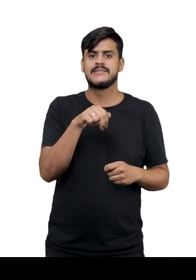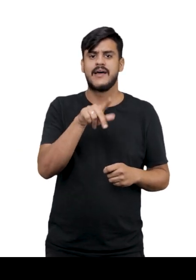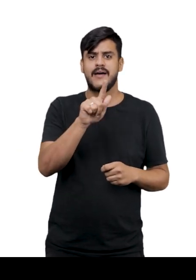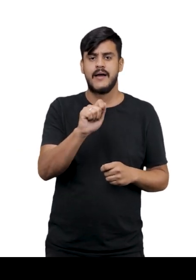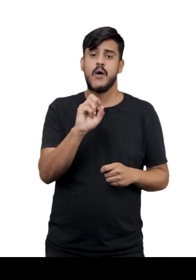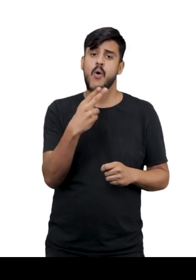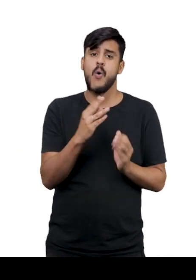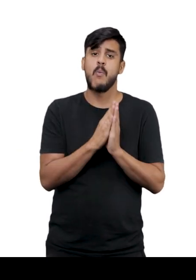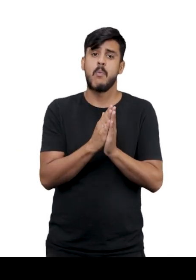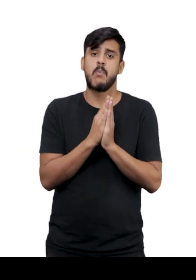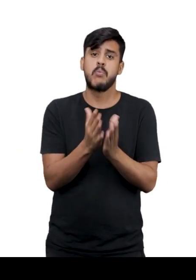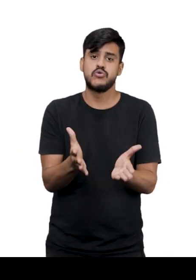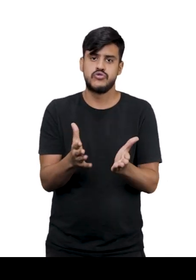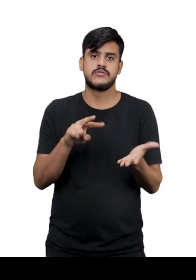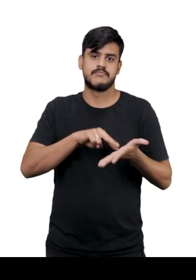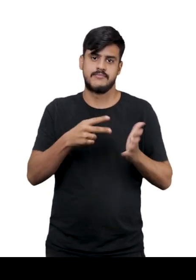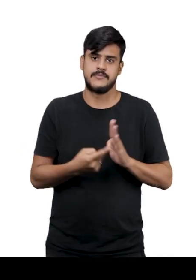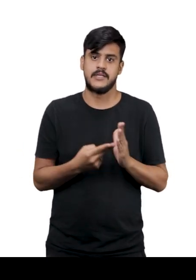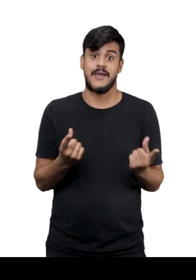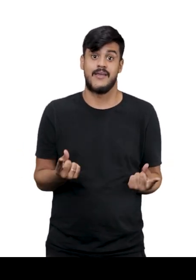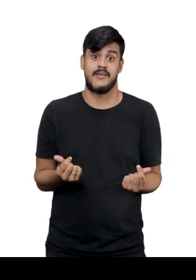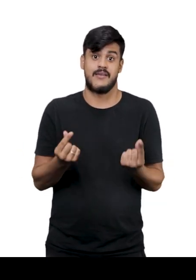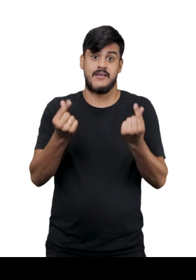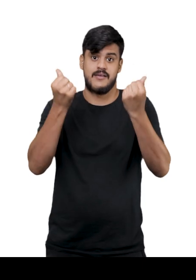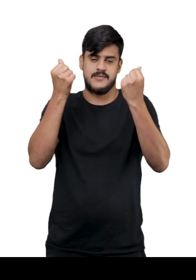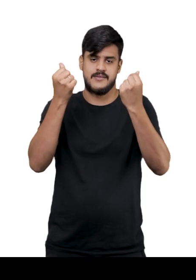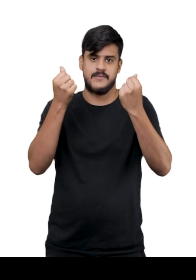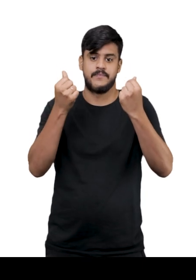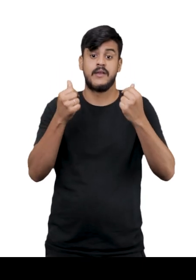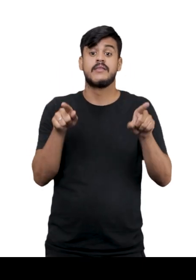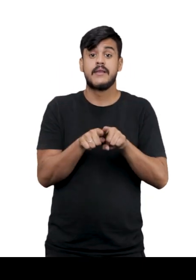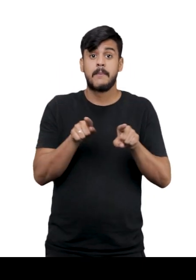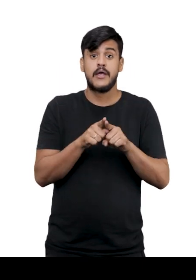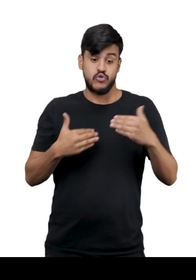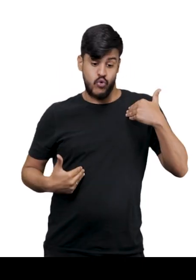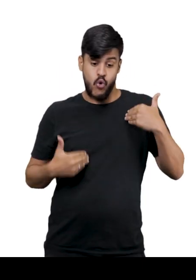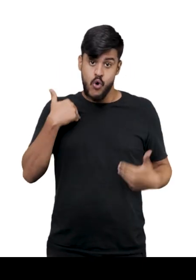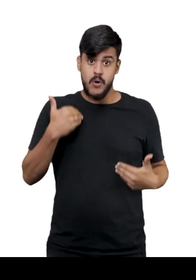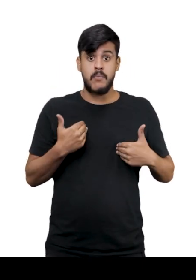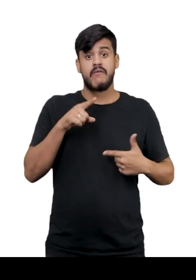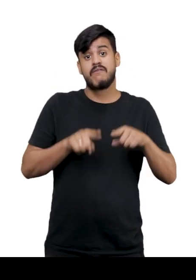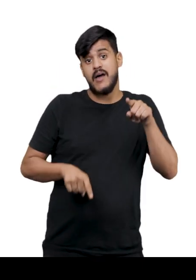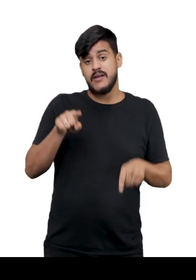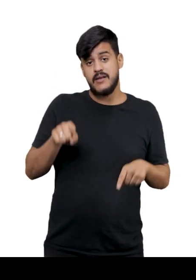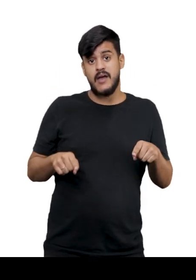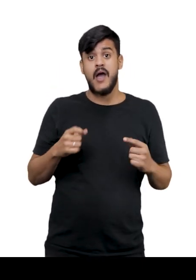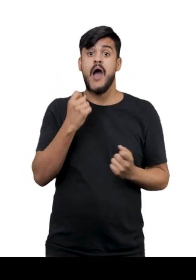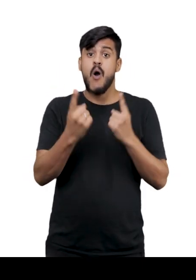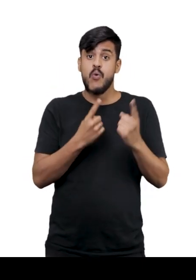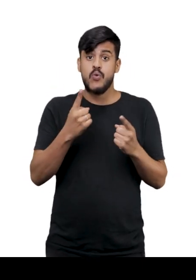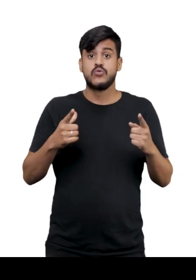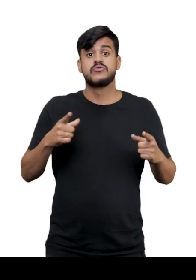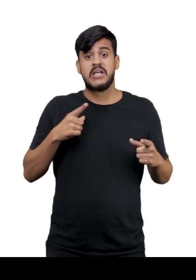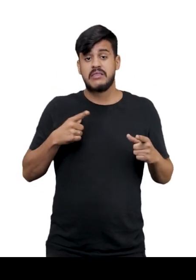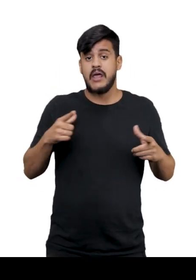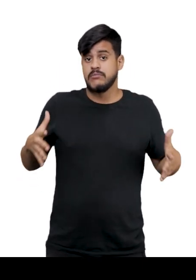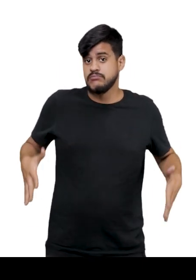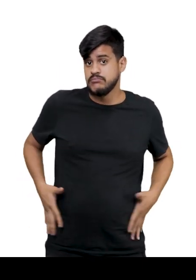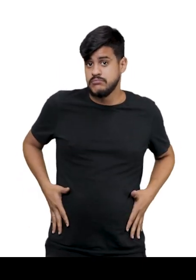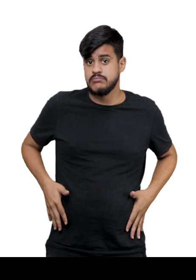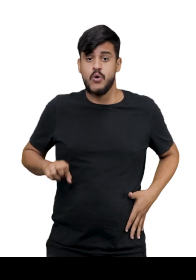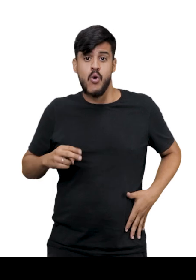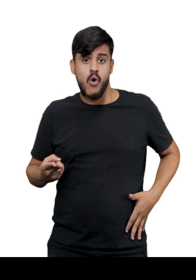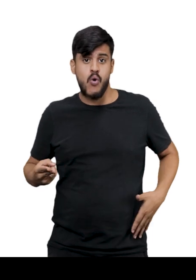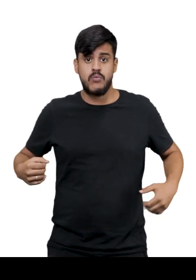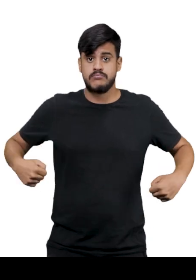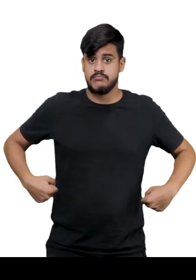búzios, símbolos de riqueza. As posturas das esculturas também variam. Algumas têm as mãos unidas às